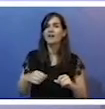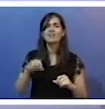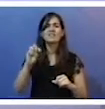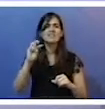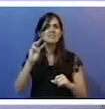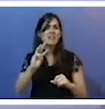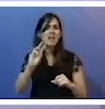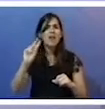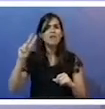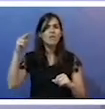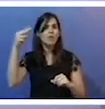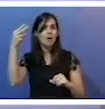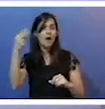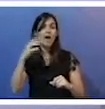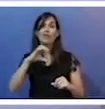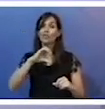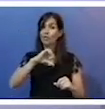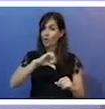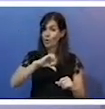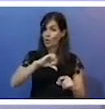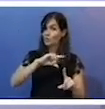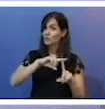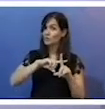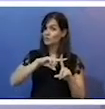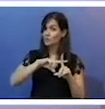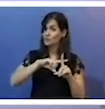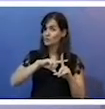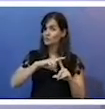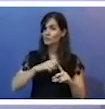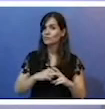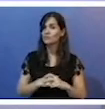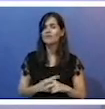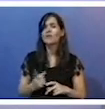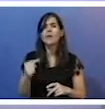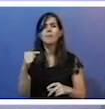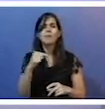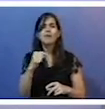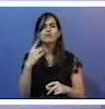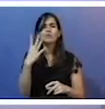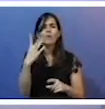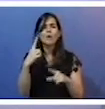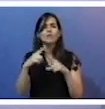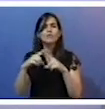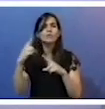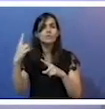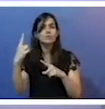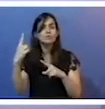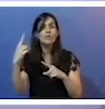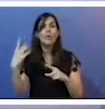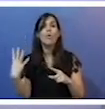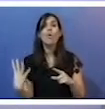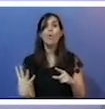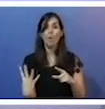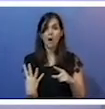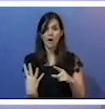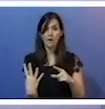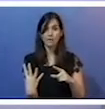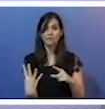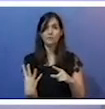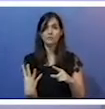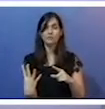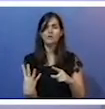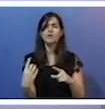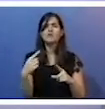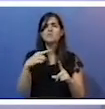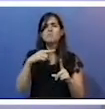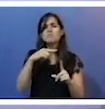levado a quadrado vai dar nove positivo - 4 x 1 vai dar quatro é menos com mais